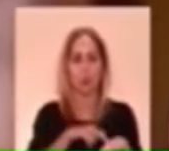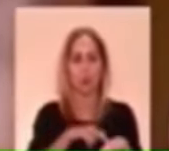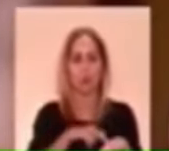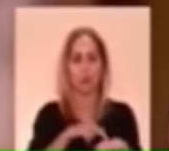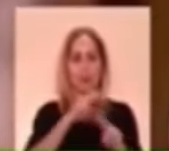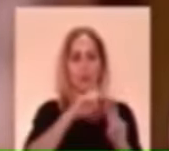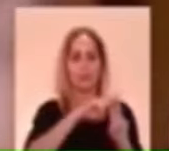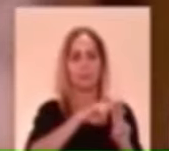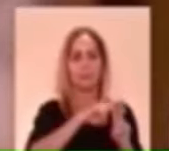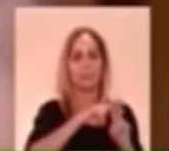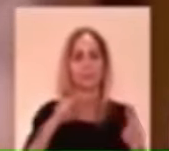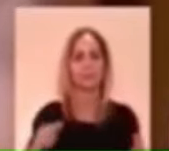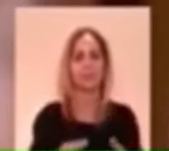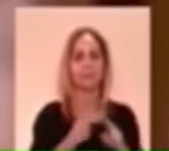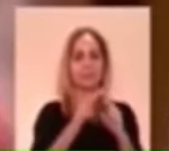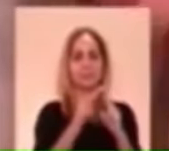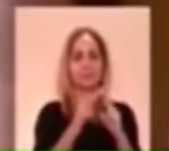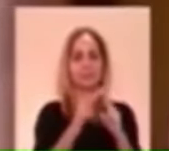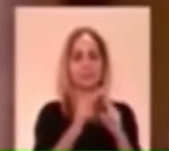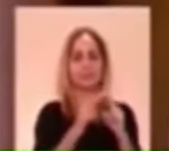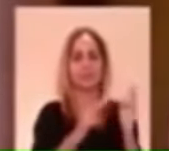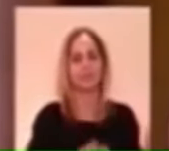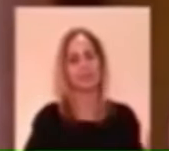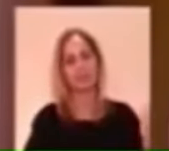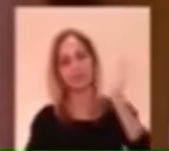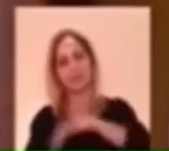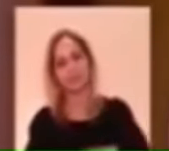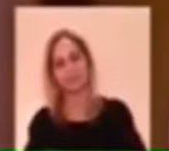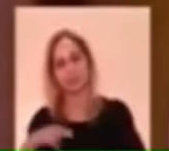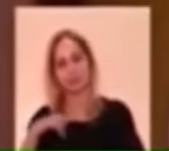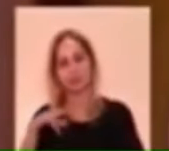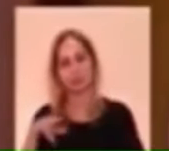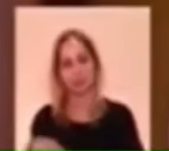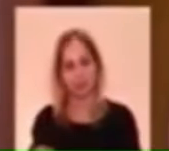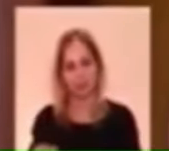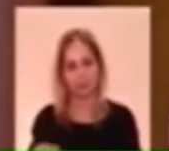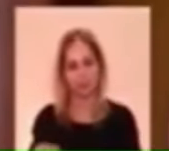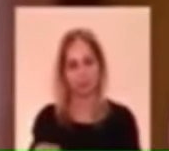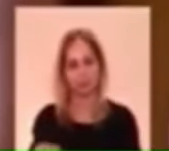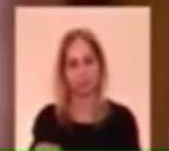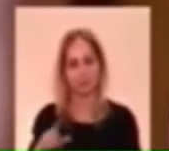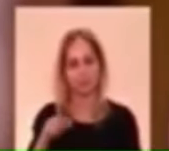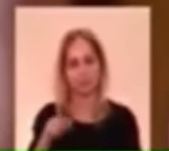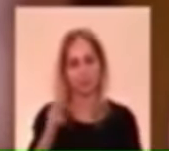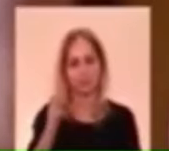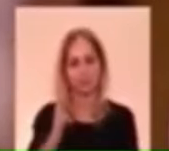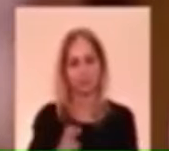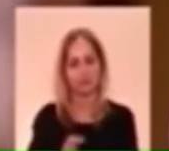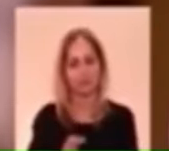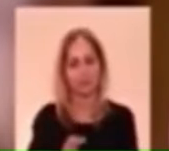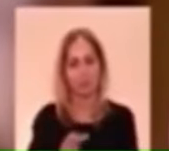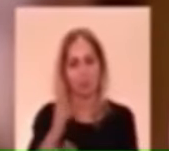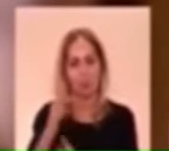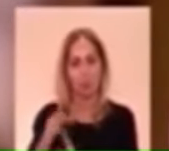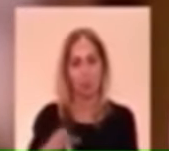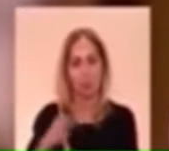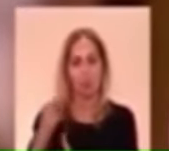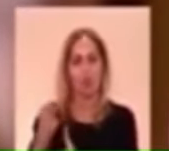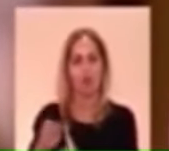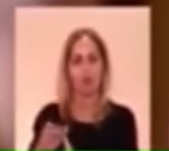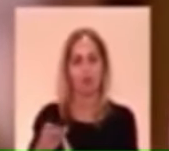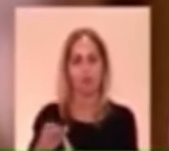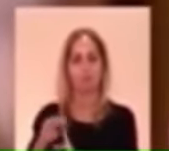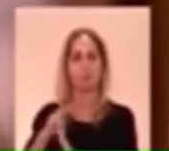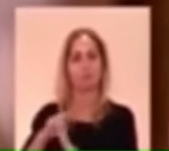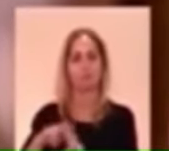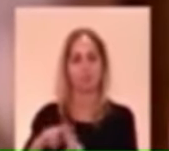indivíduo eu Julgo que não efetivamente a maturidade é um fator fundamental a assembleia da República percebeu-se